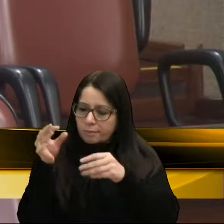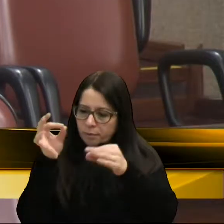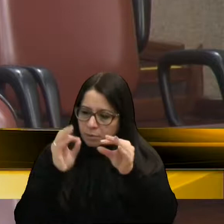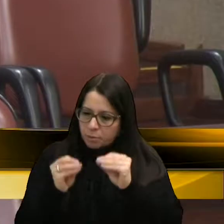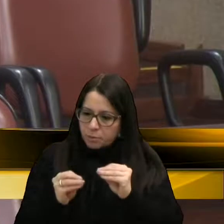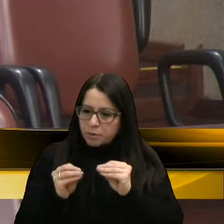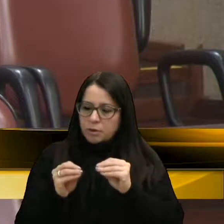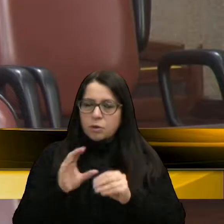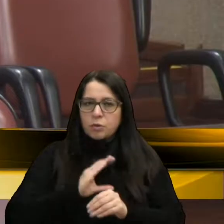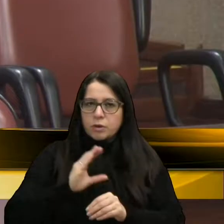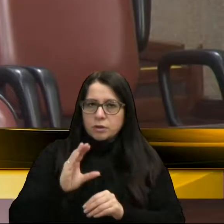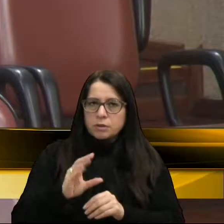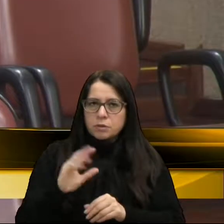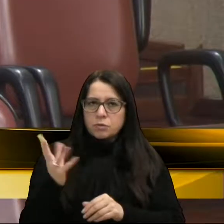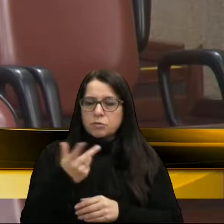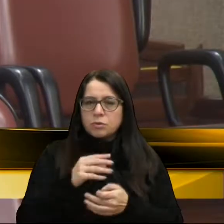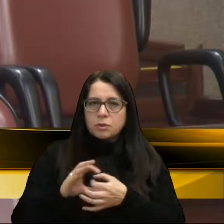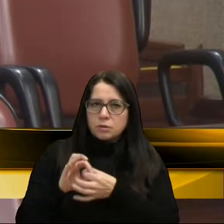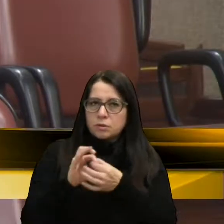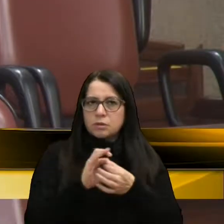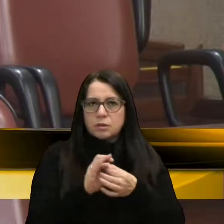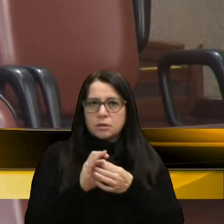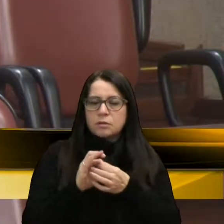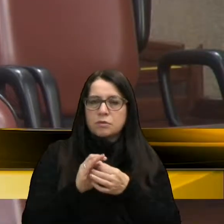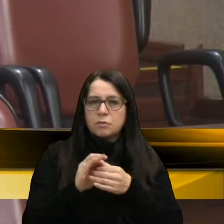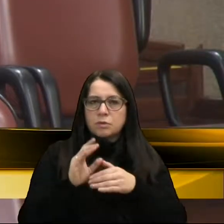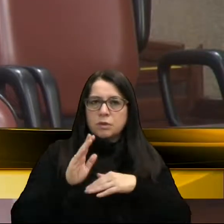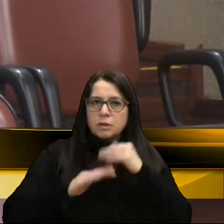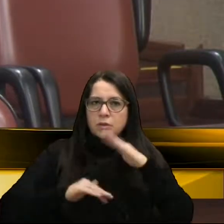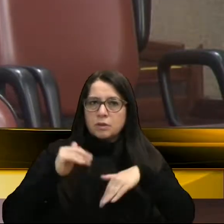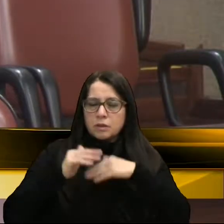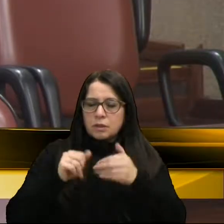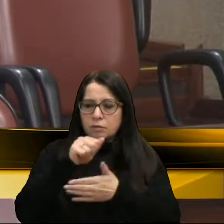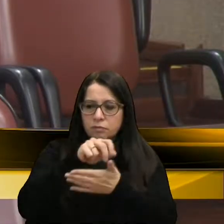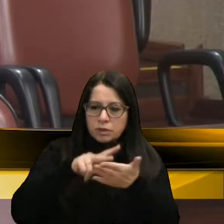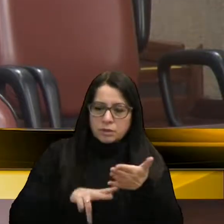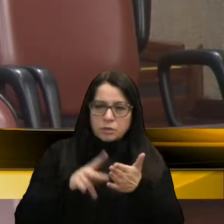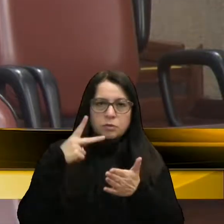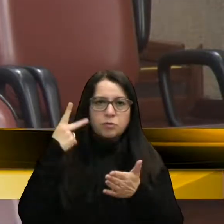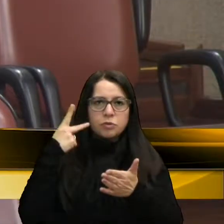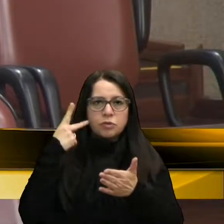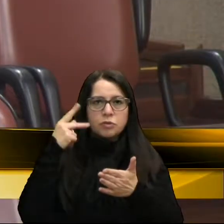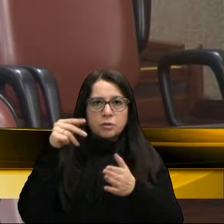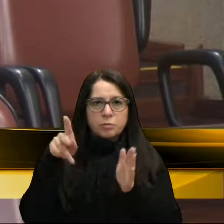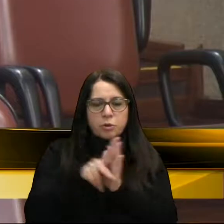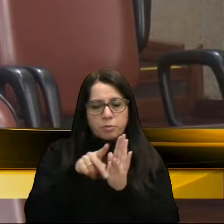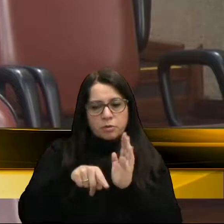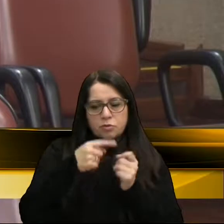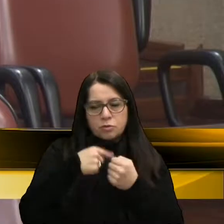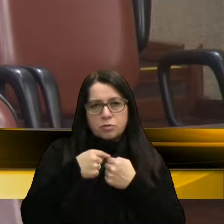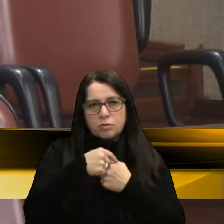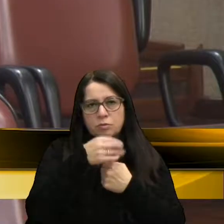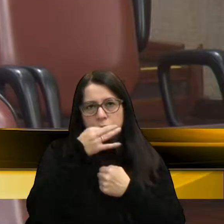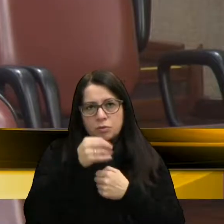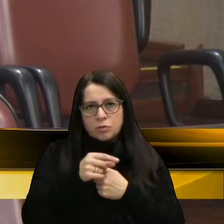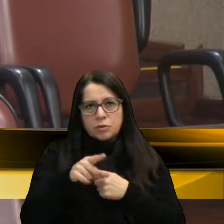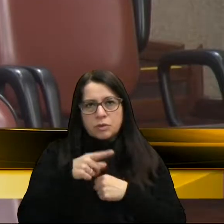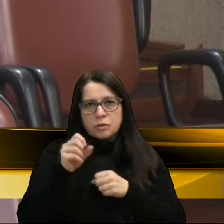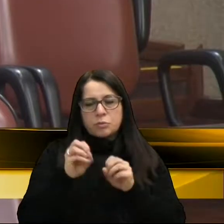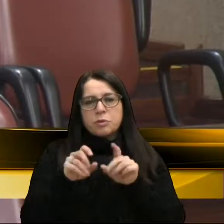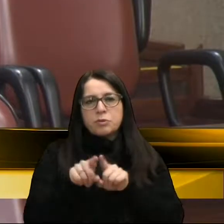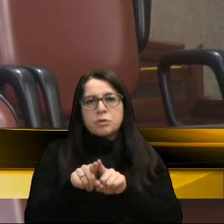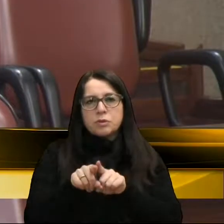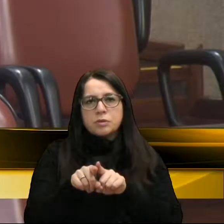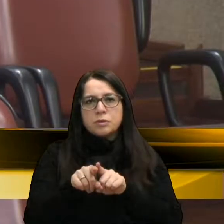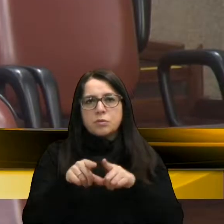articulação, coordenação, integração e execução e avaliação de políticas municipais relativas à educação